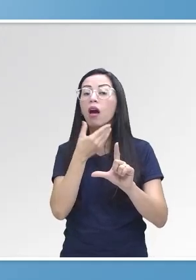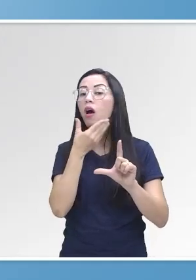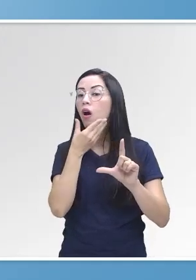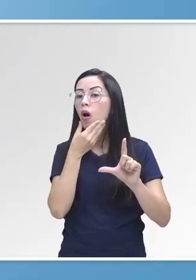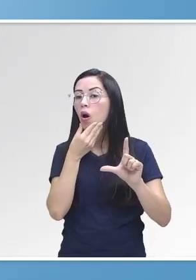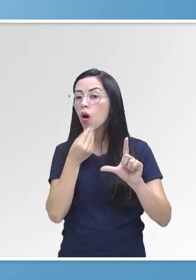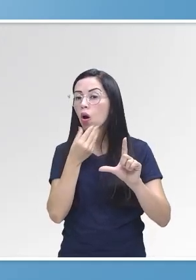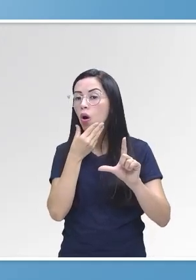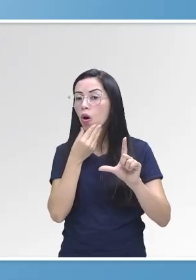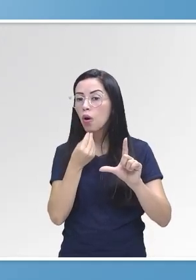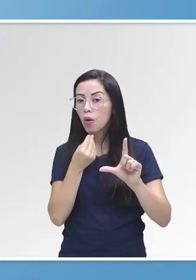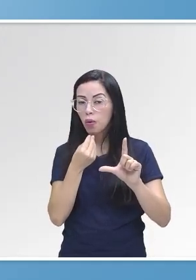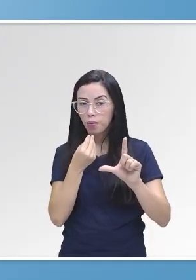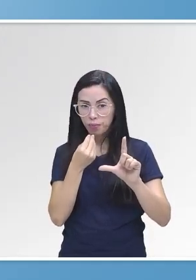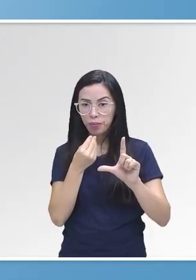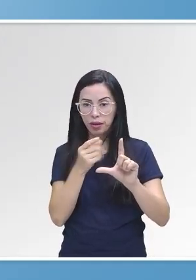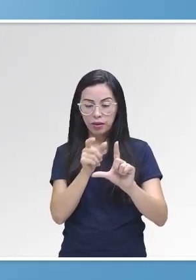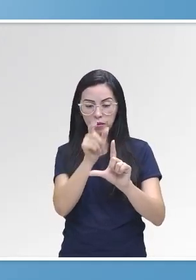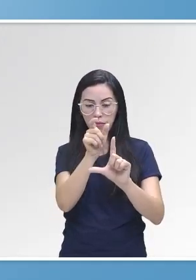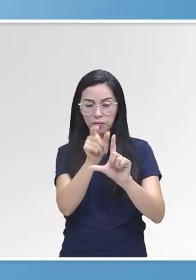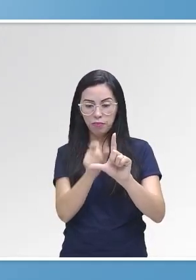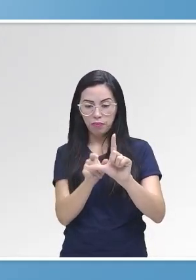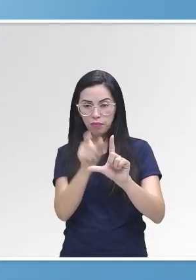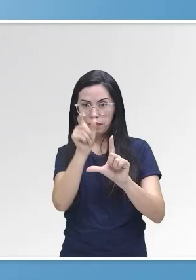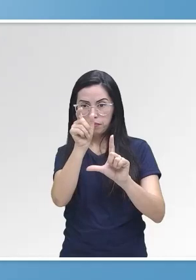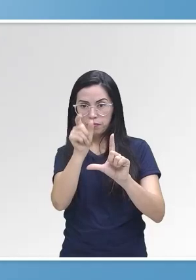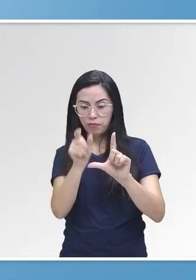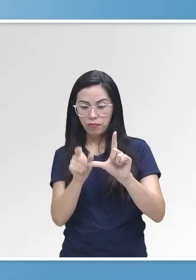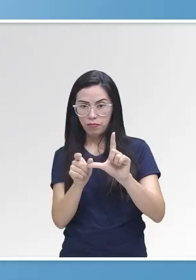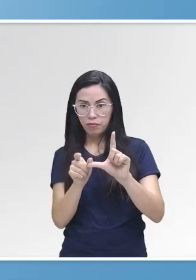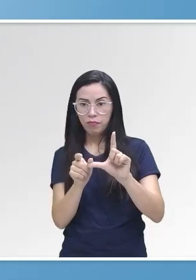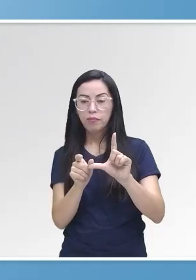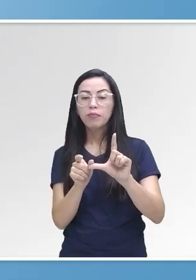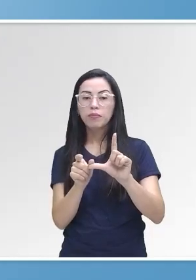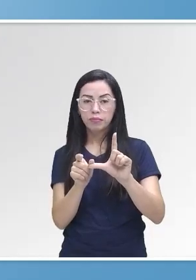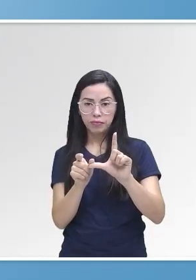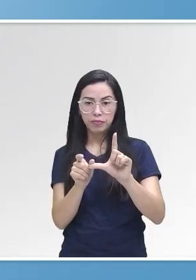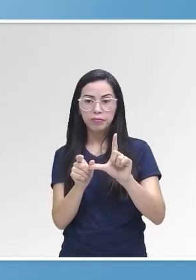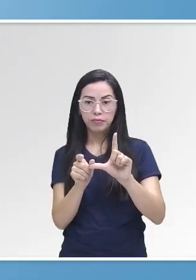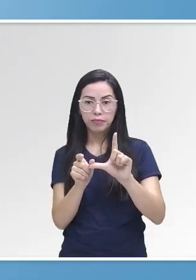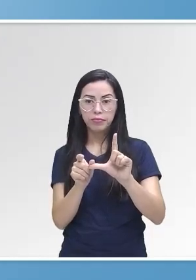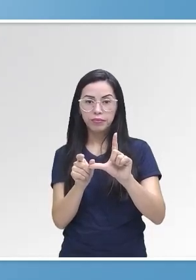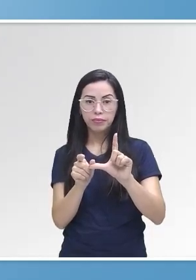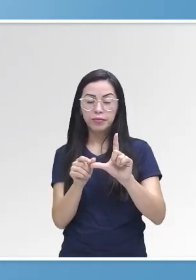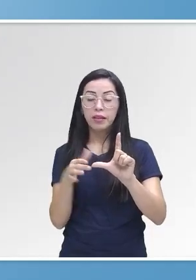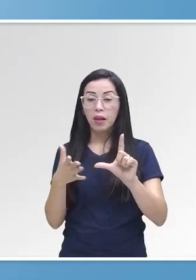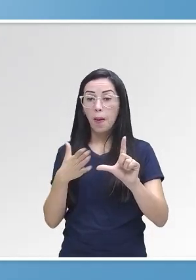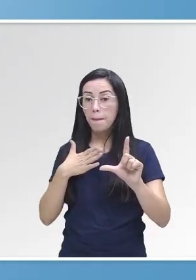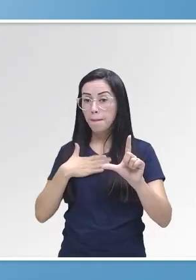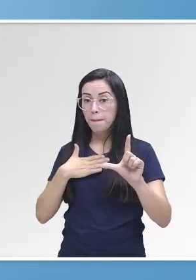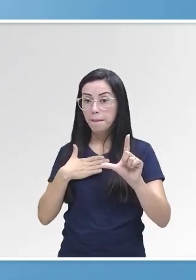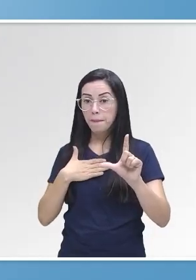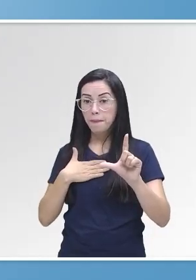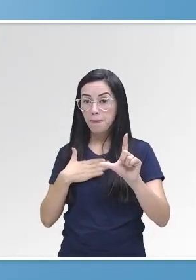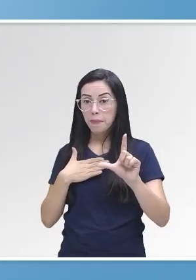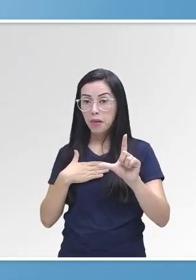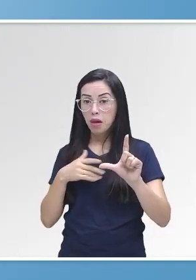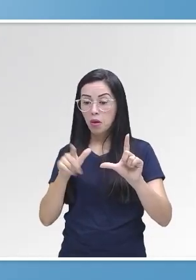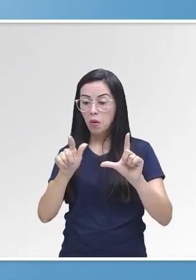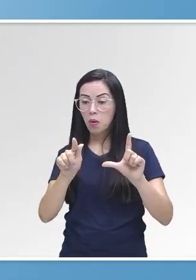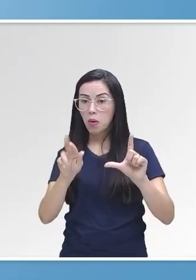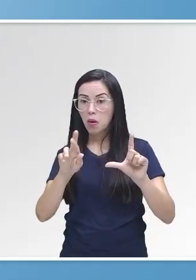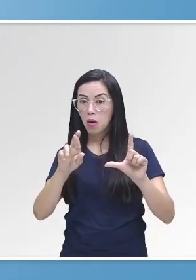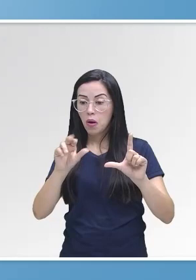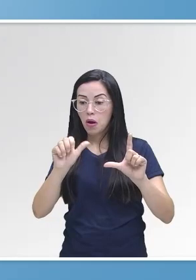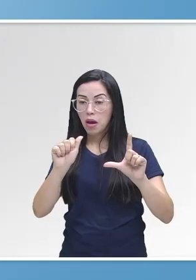seis sete oito tá aí a representação do meu gráfico eu representei